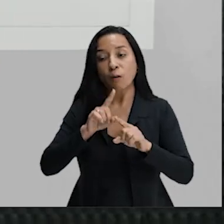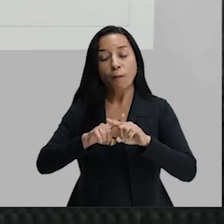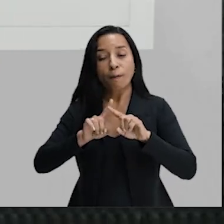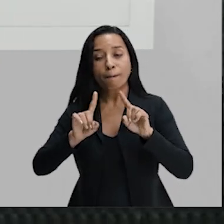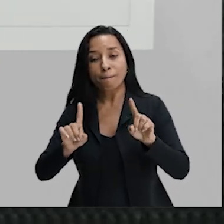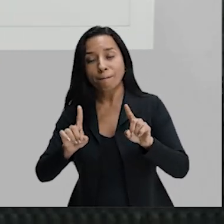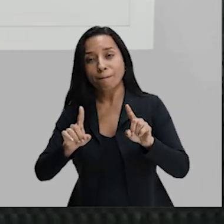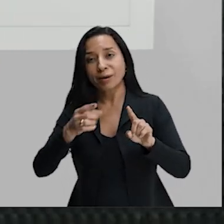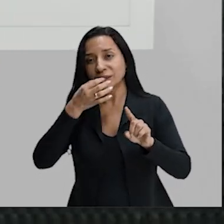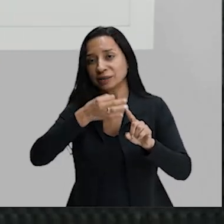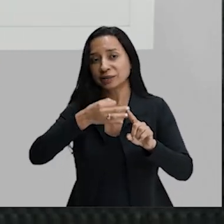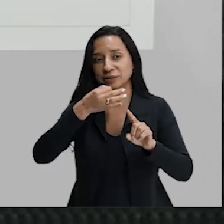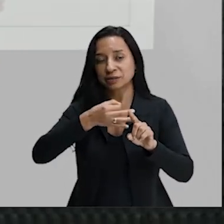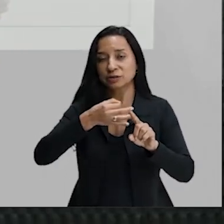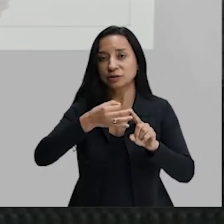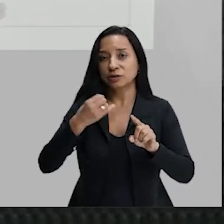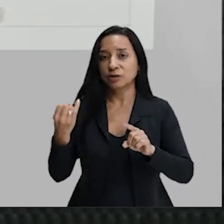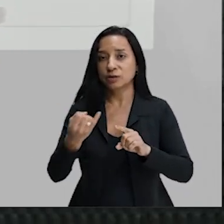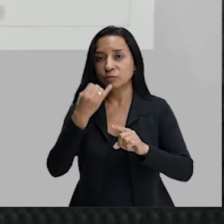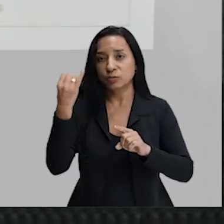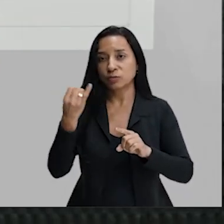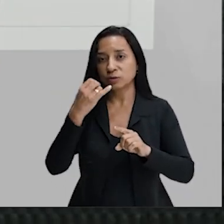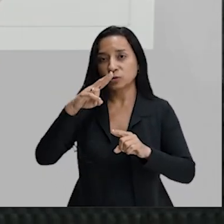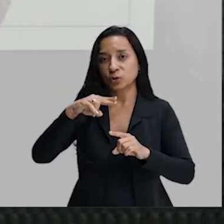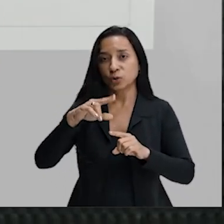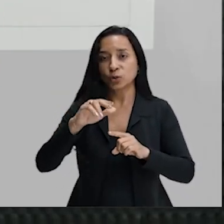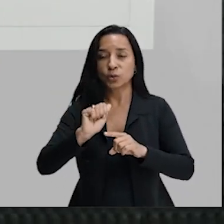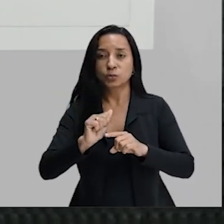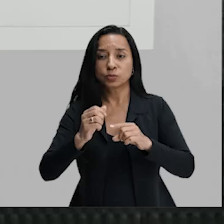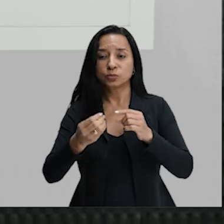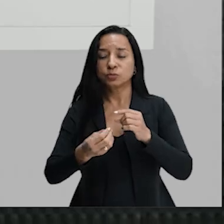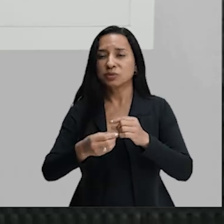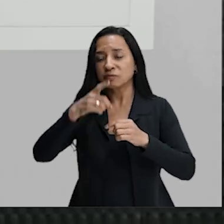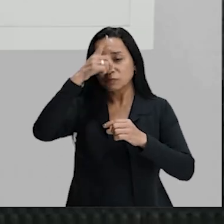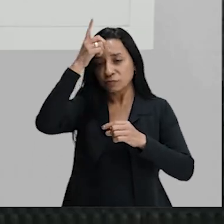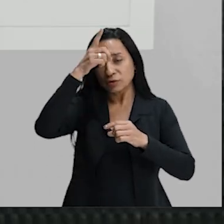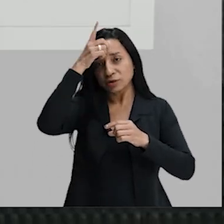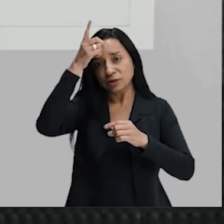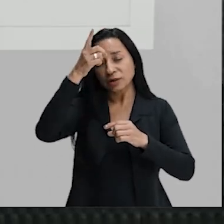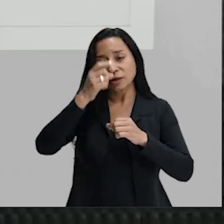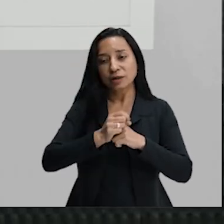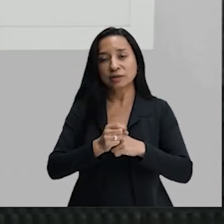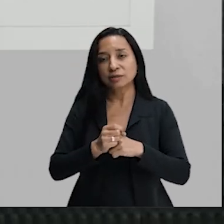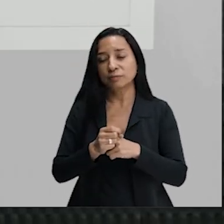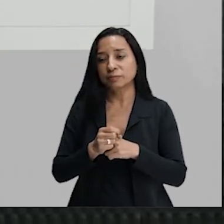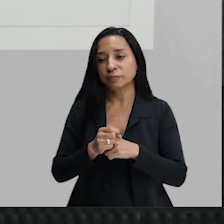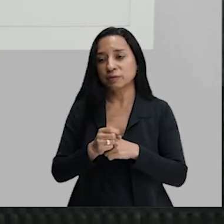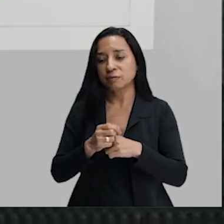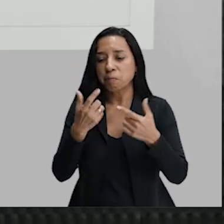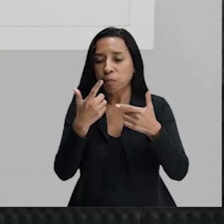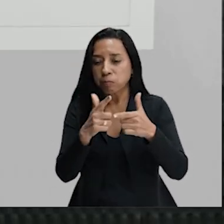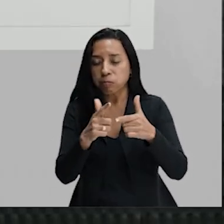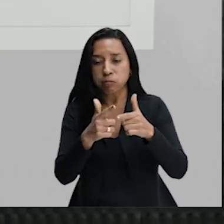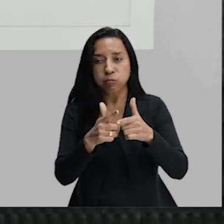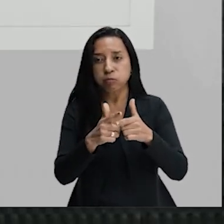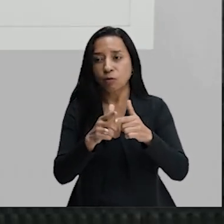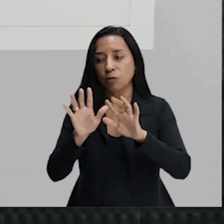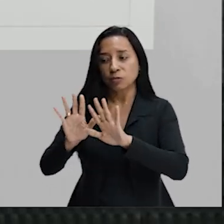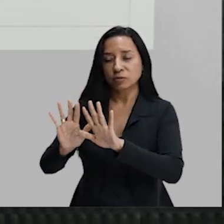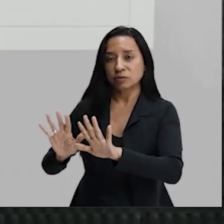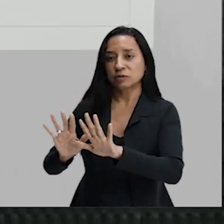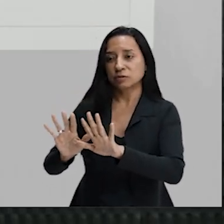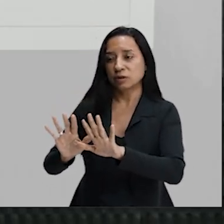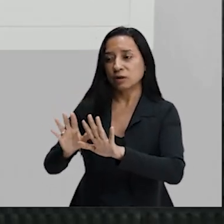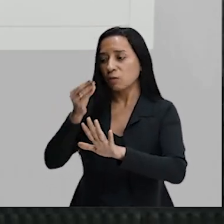crítica ela nunca foi criada para ofender, para magoar ou para necessariamente deixar a pessoa em algum lugar que ela não